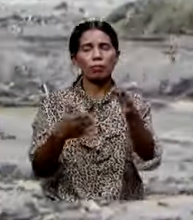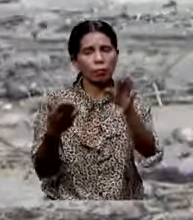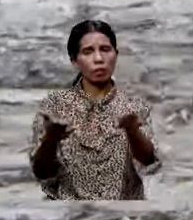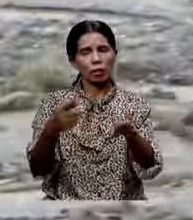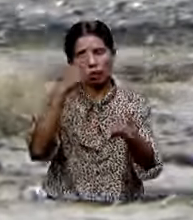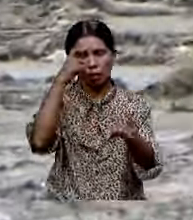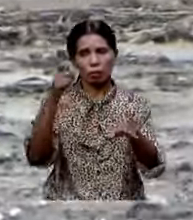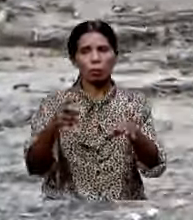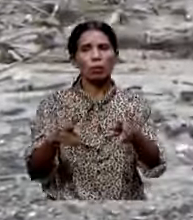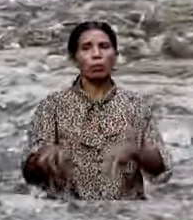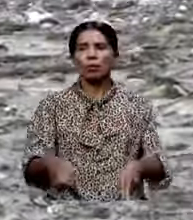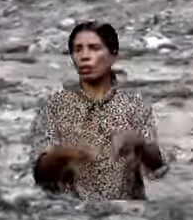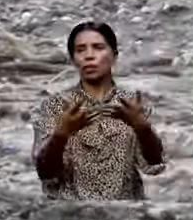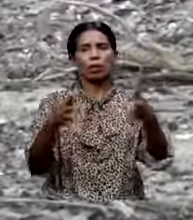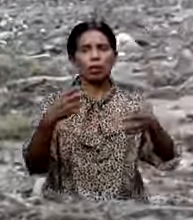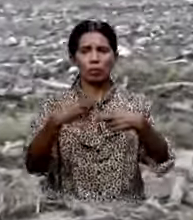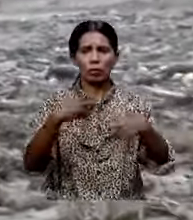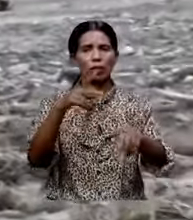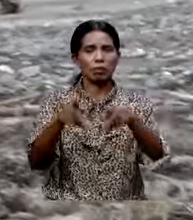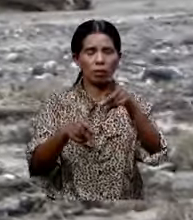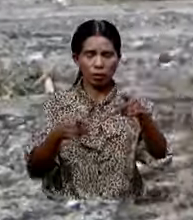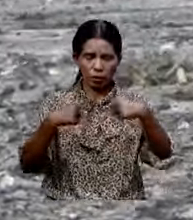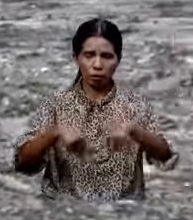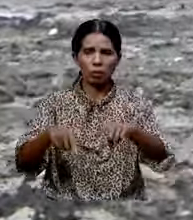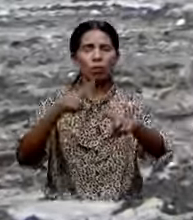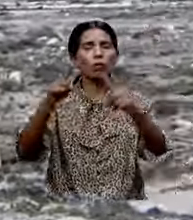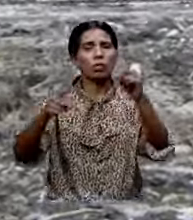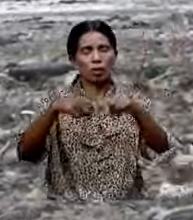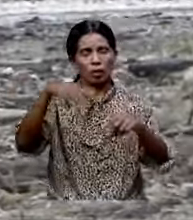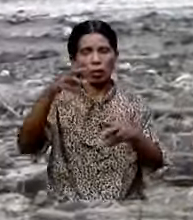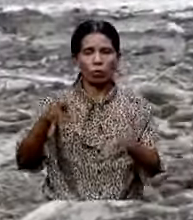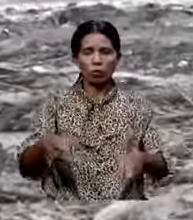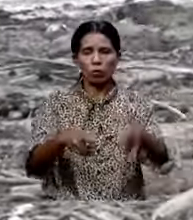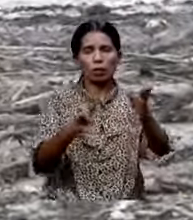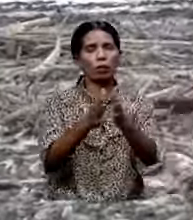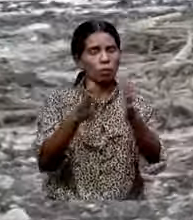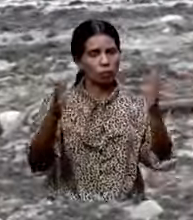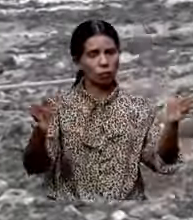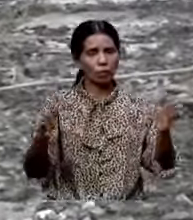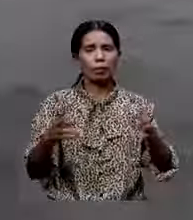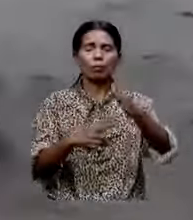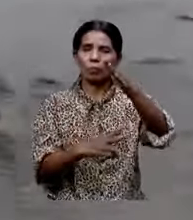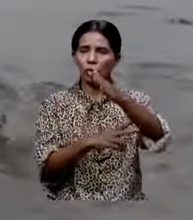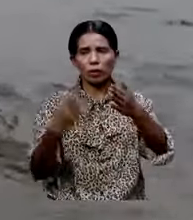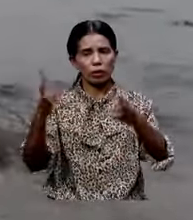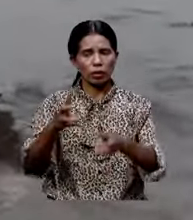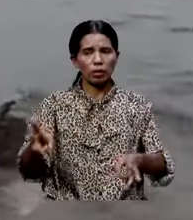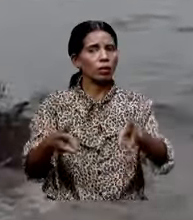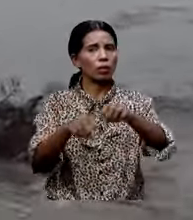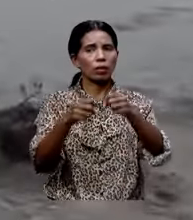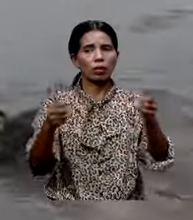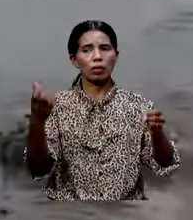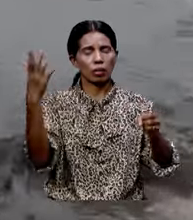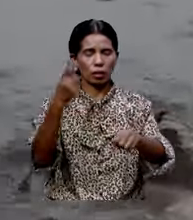la iha o dificulta tebes komunidade atu ultrapasa wahira mota ne tun. Além de ponte estrada ia are referemos kondisão grave liuli